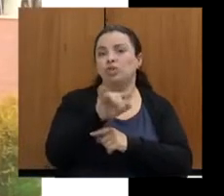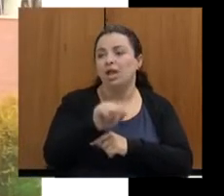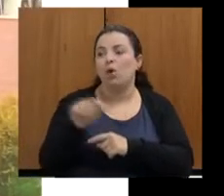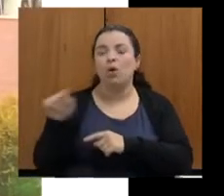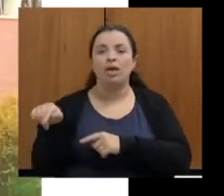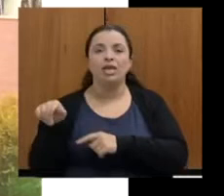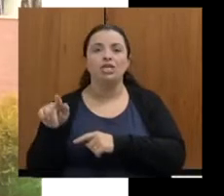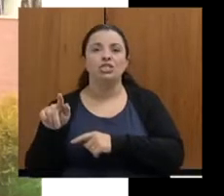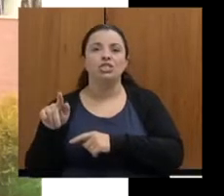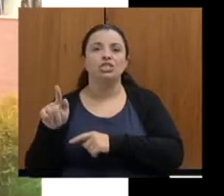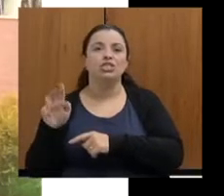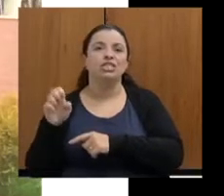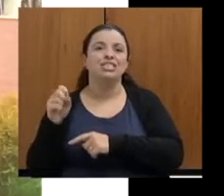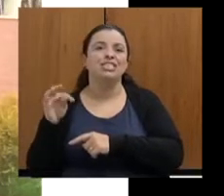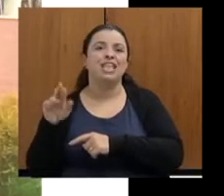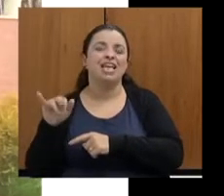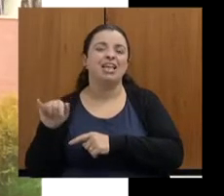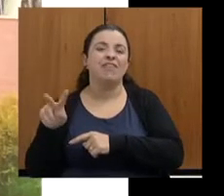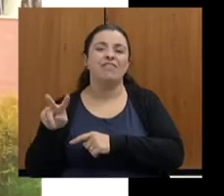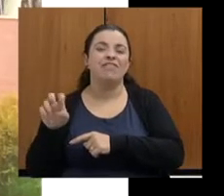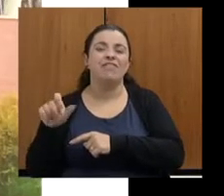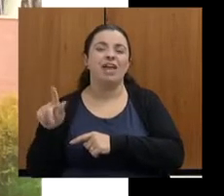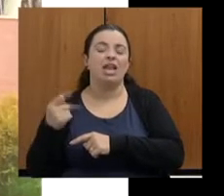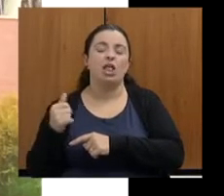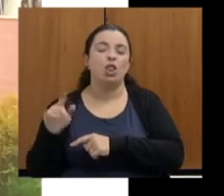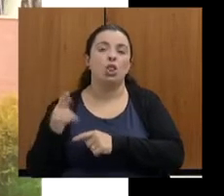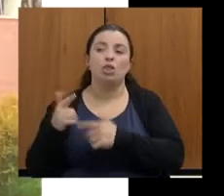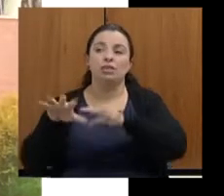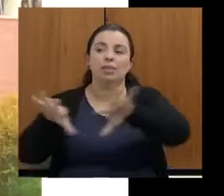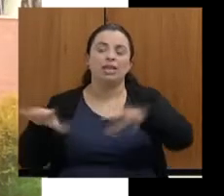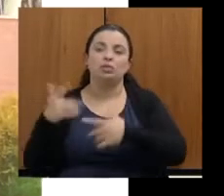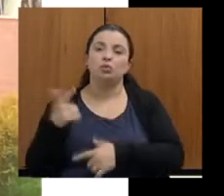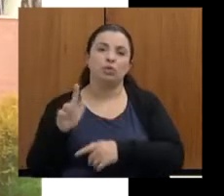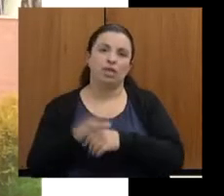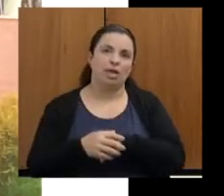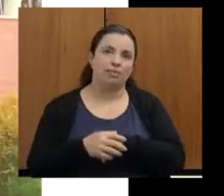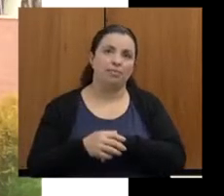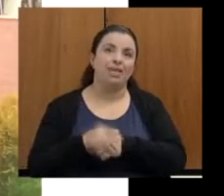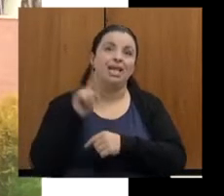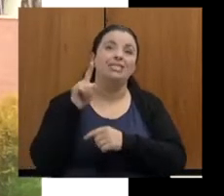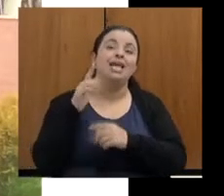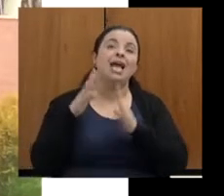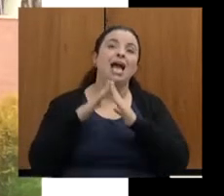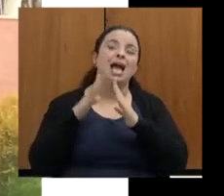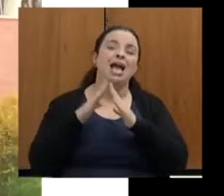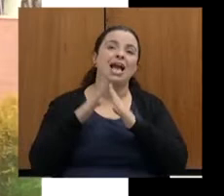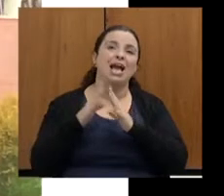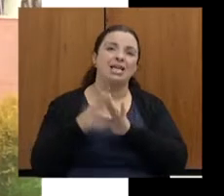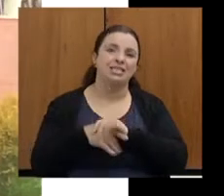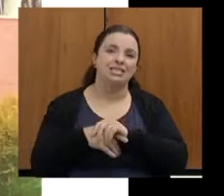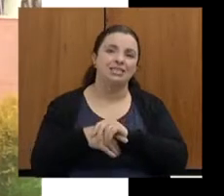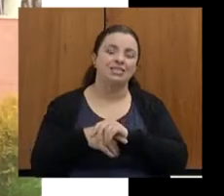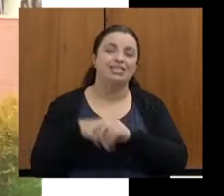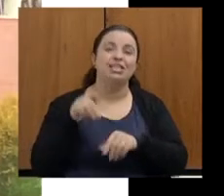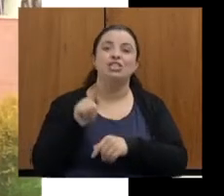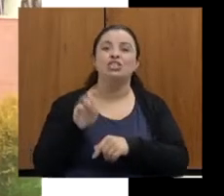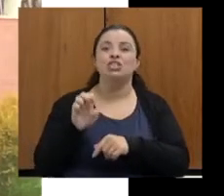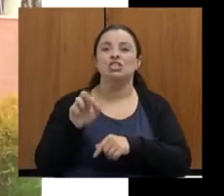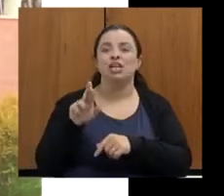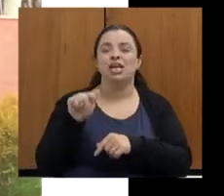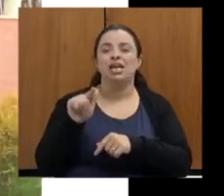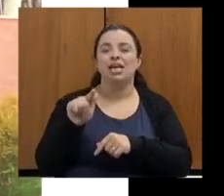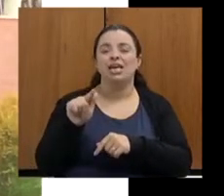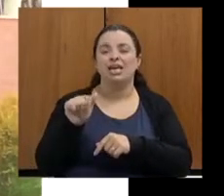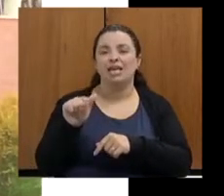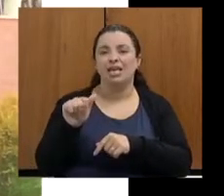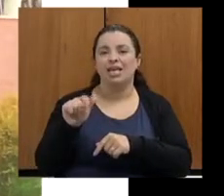é a imagem da casa Dona Maria Geralda na e Simone é Dona Maria Geralda matriarca de Gesteira né que